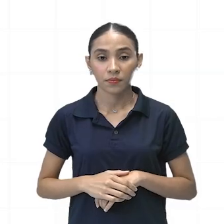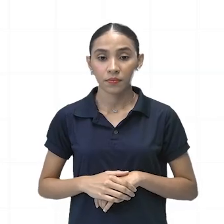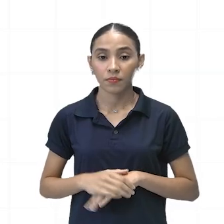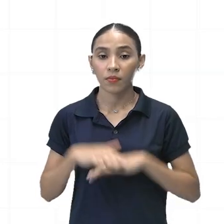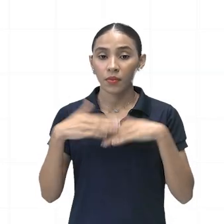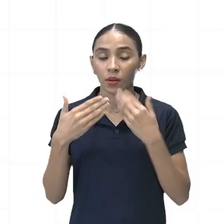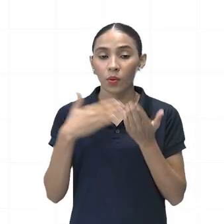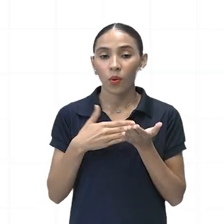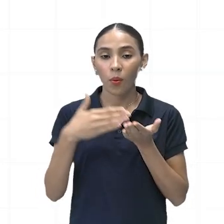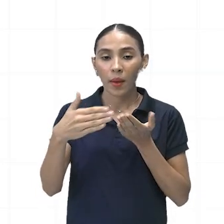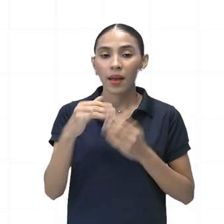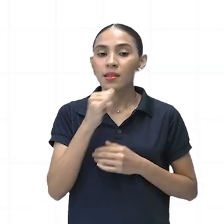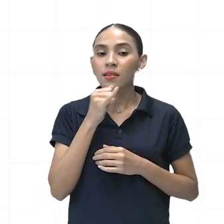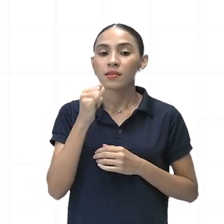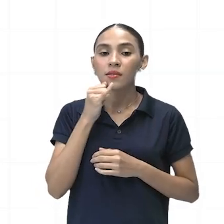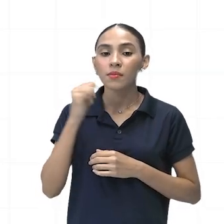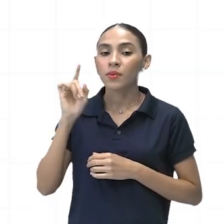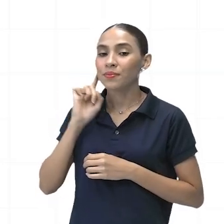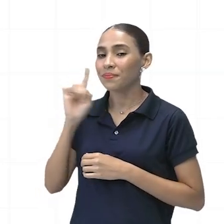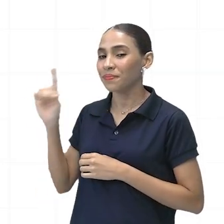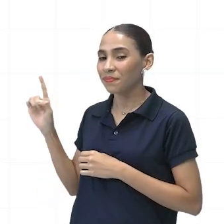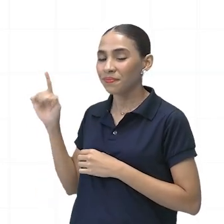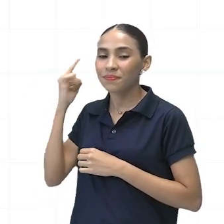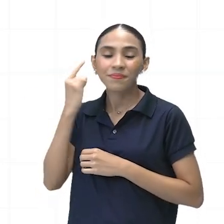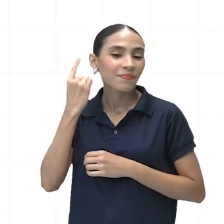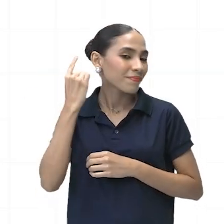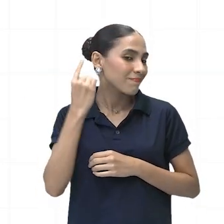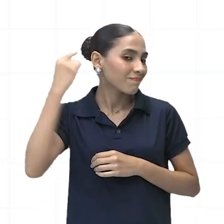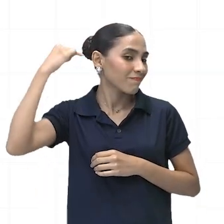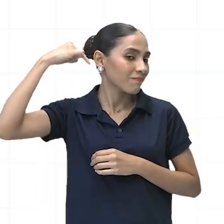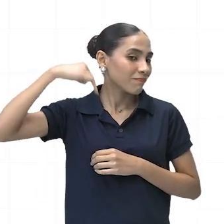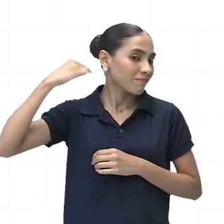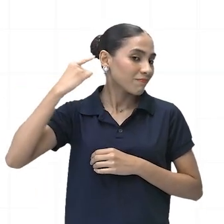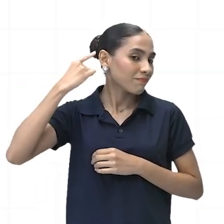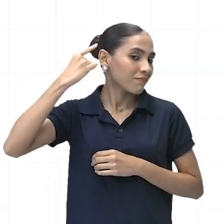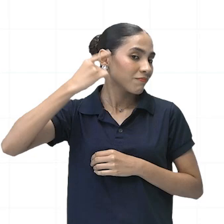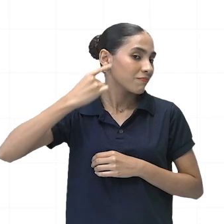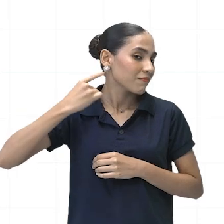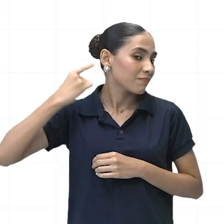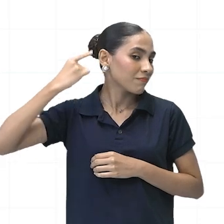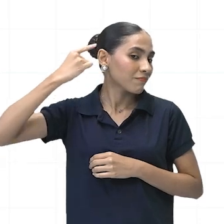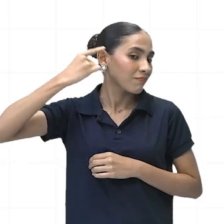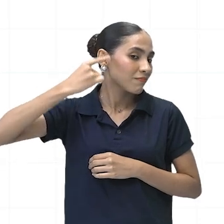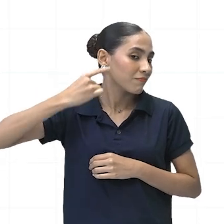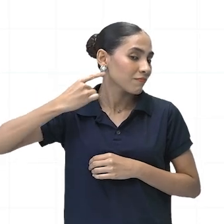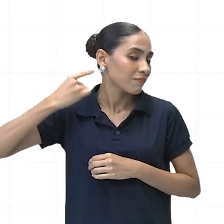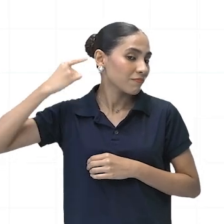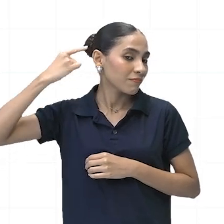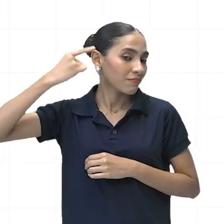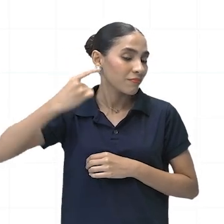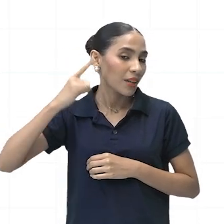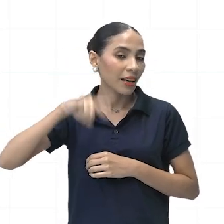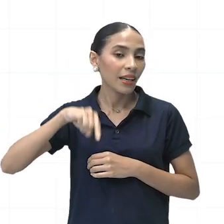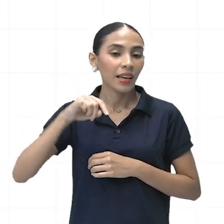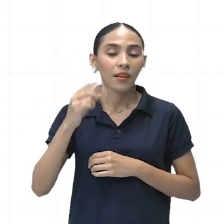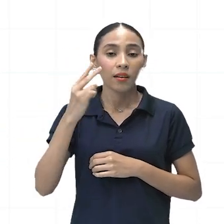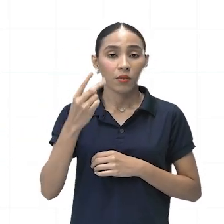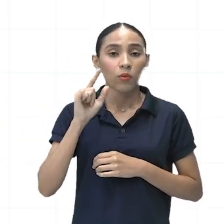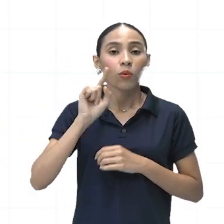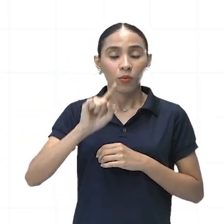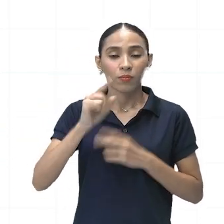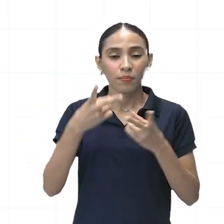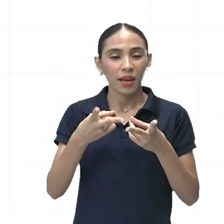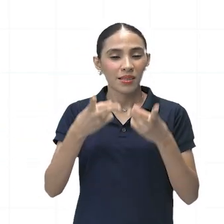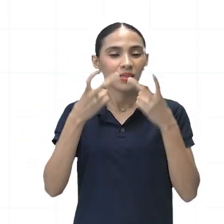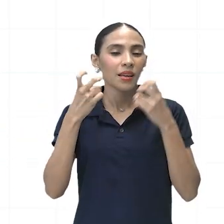ele começa com o pavilhão auricular, que nada mais é do que a nossa orelha. Então, essa estrutura é a parte visual do